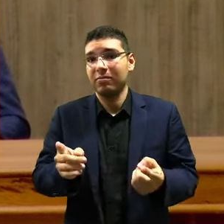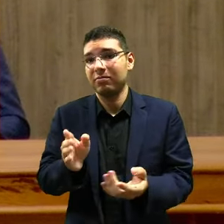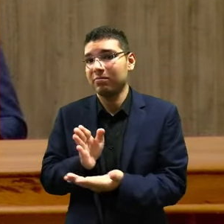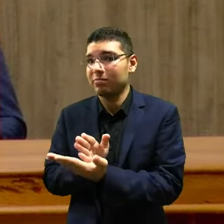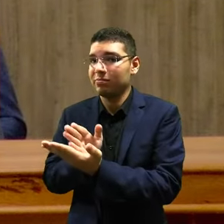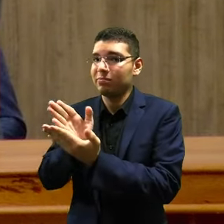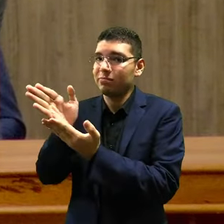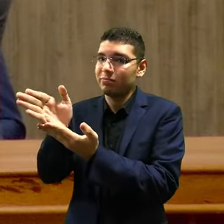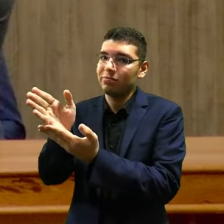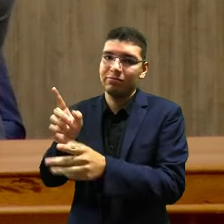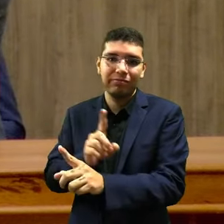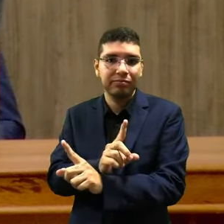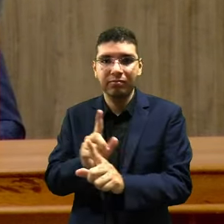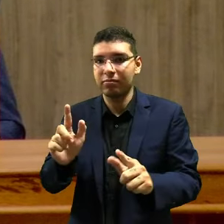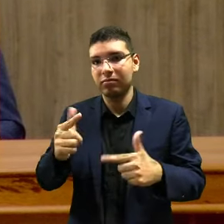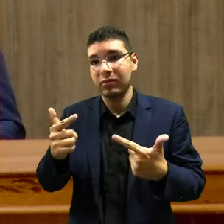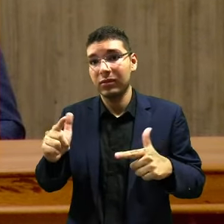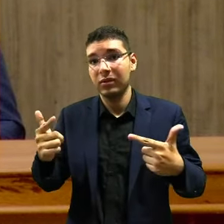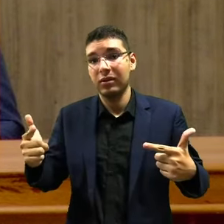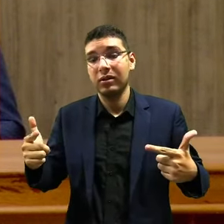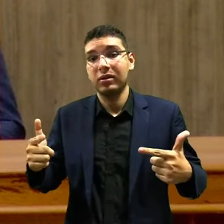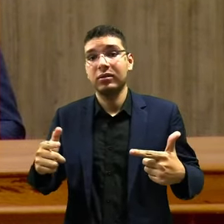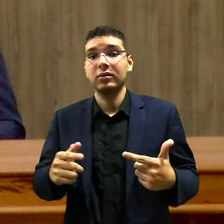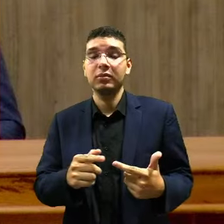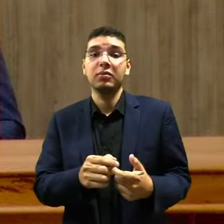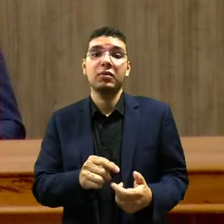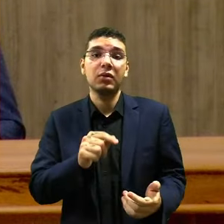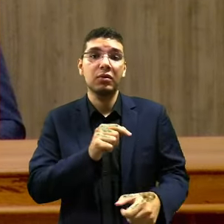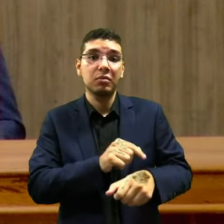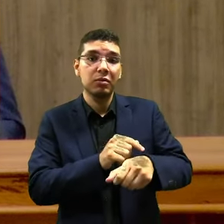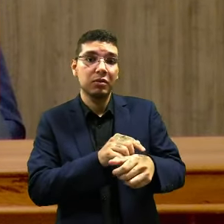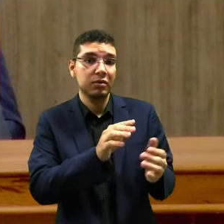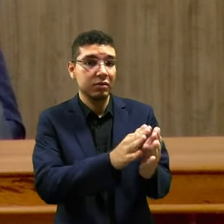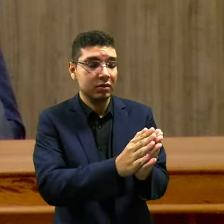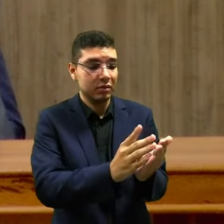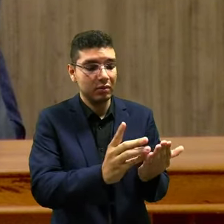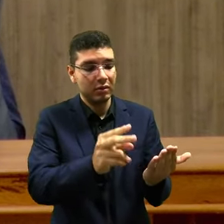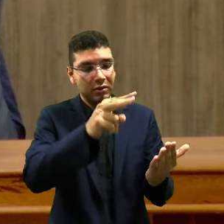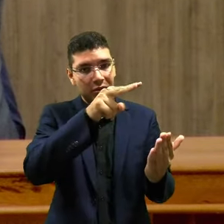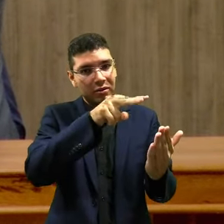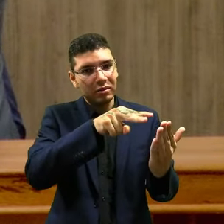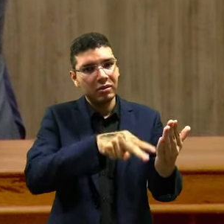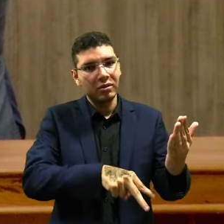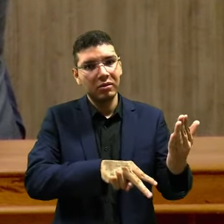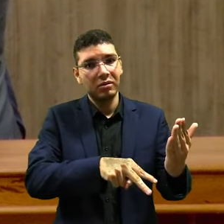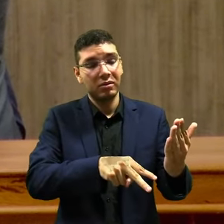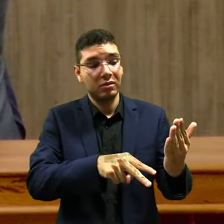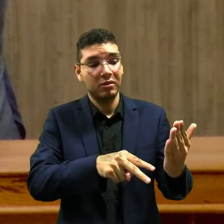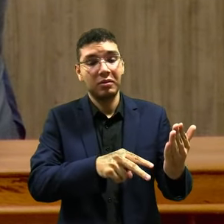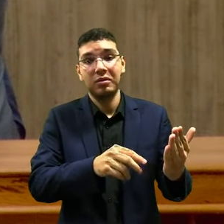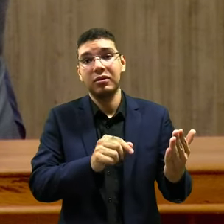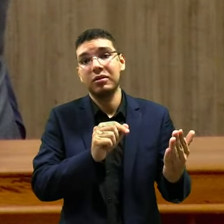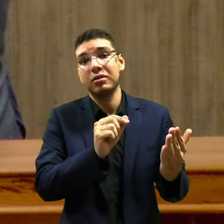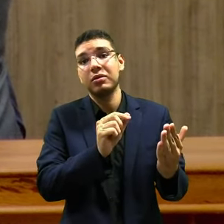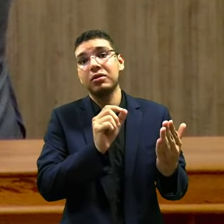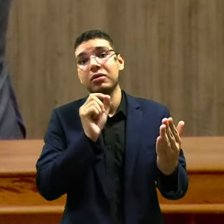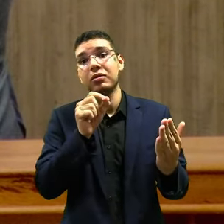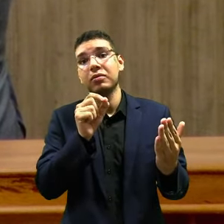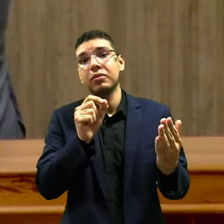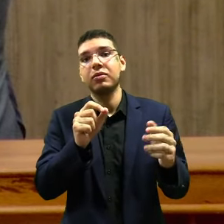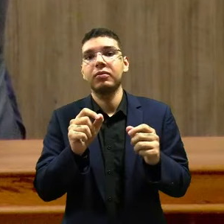ele diz que o coração dele estava cheio de coloca coloca olha aí coloca o o Versiculo que se segue